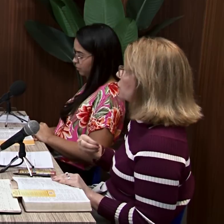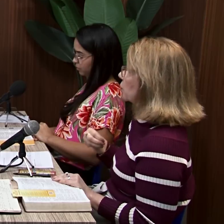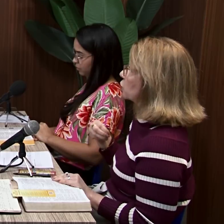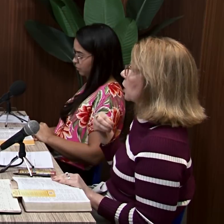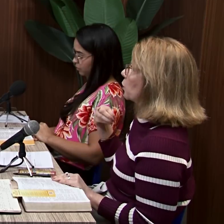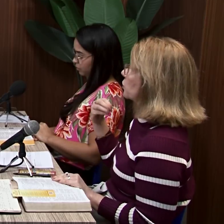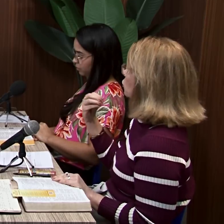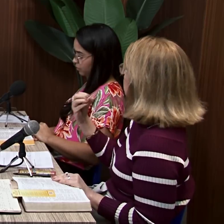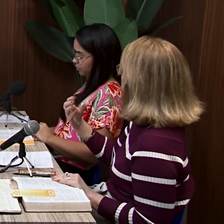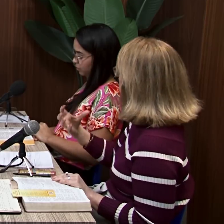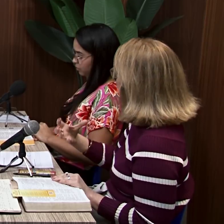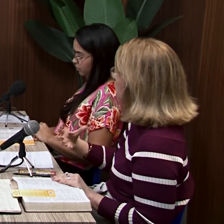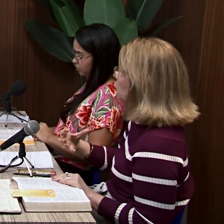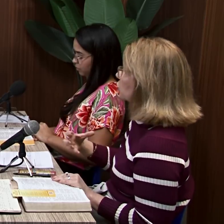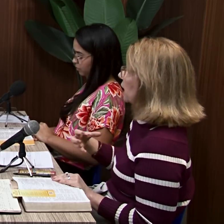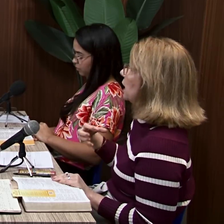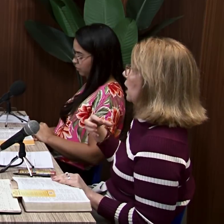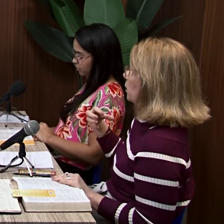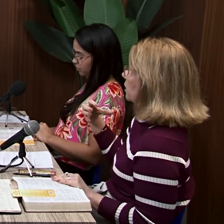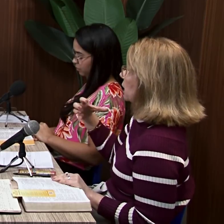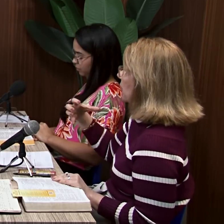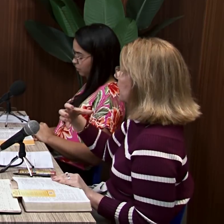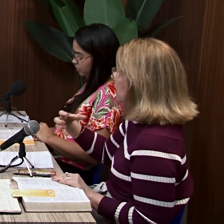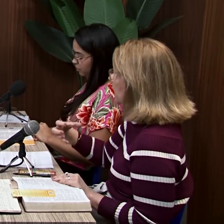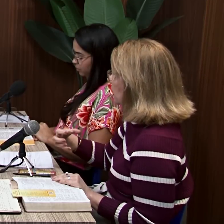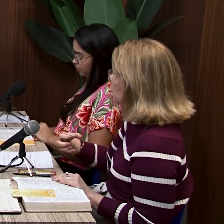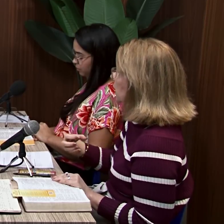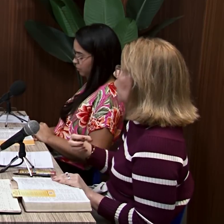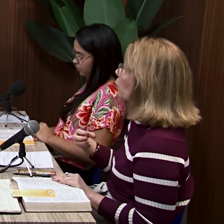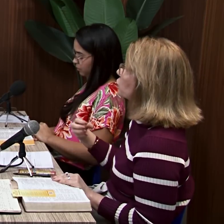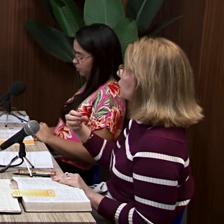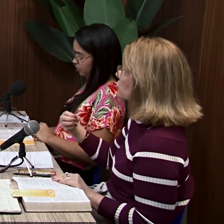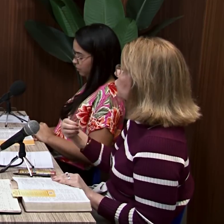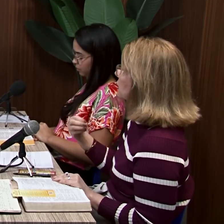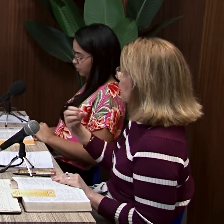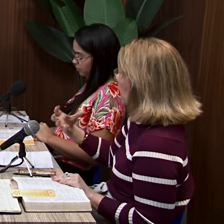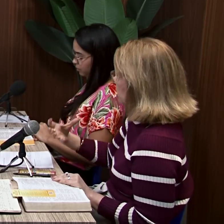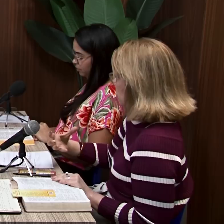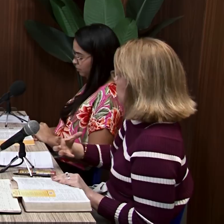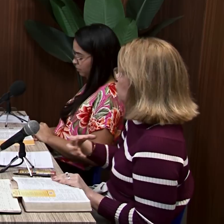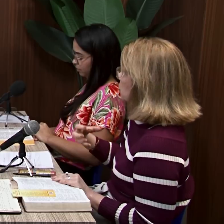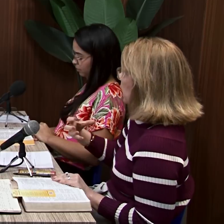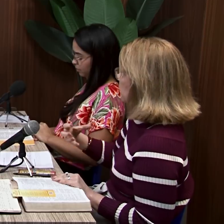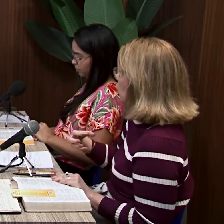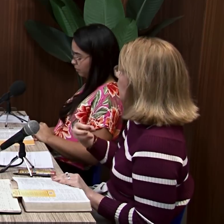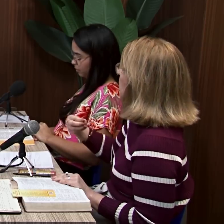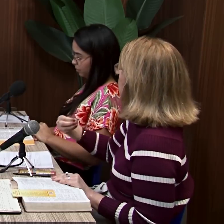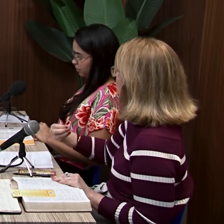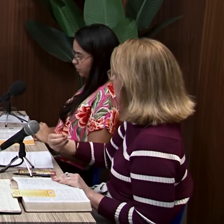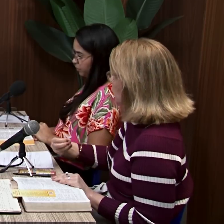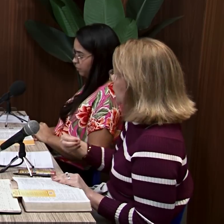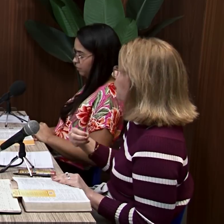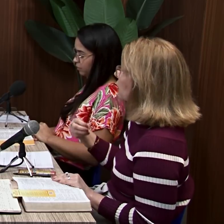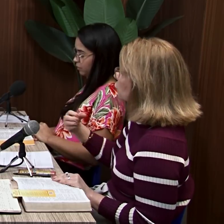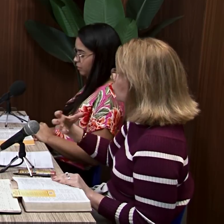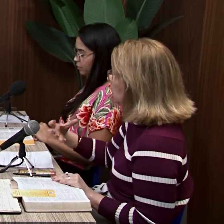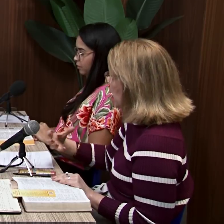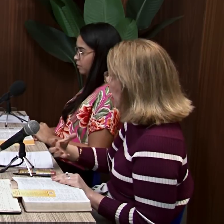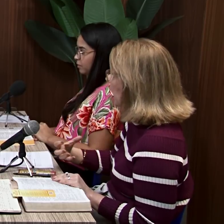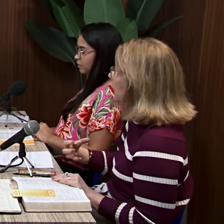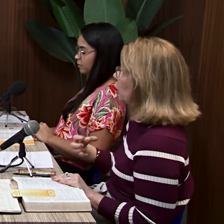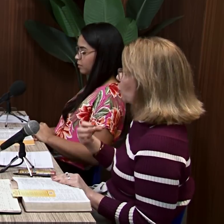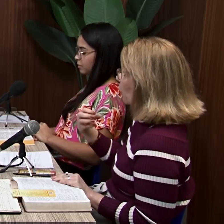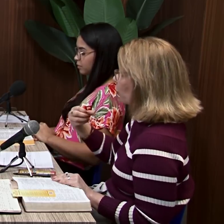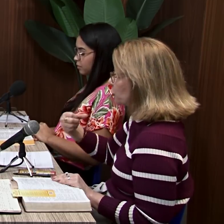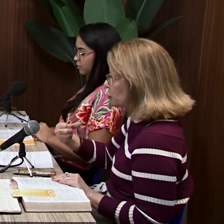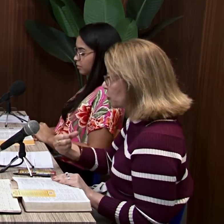particular, o Senhor chamou seus discípulos, né, representando a igreja, que é como Jesus trata, né, nos trata com a igreja, em